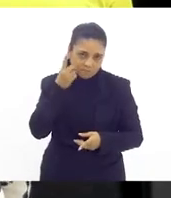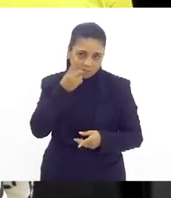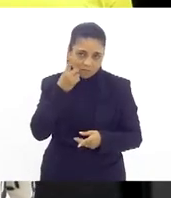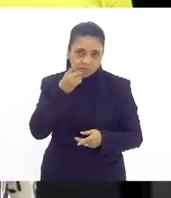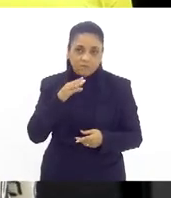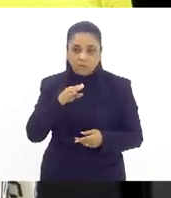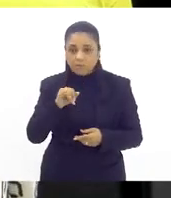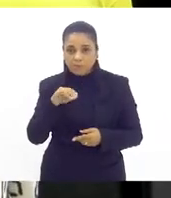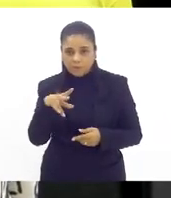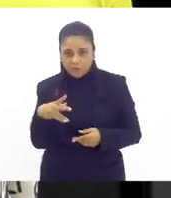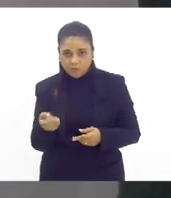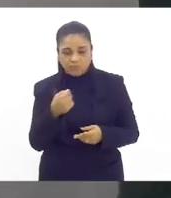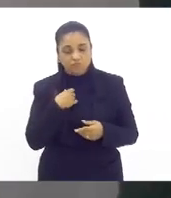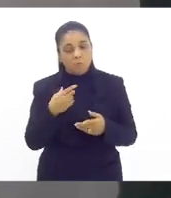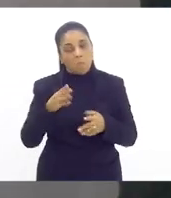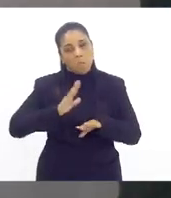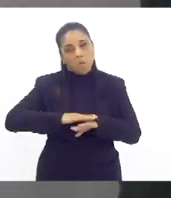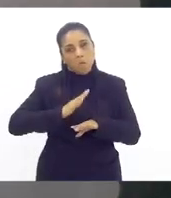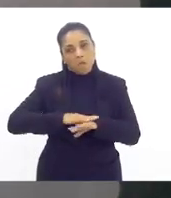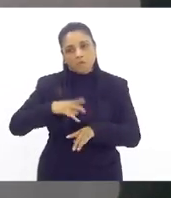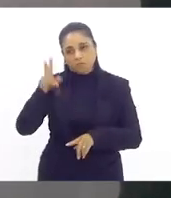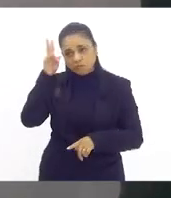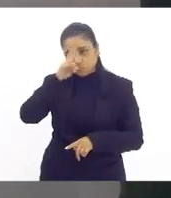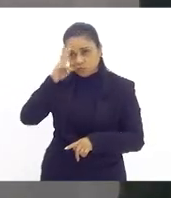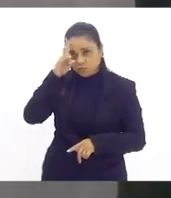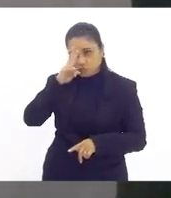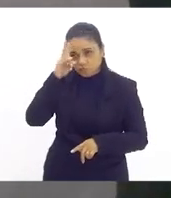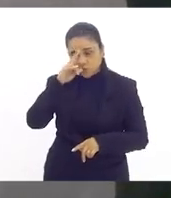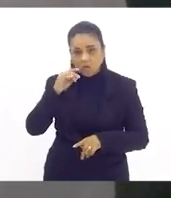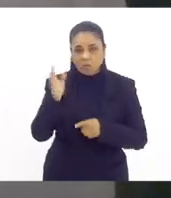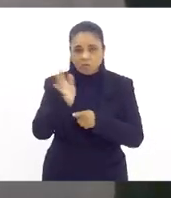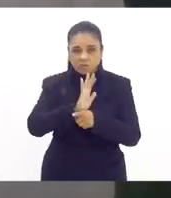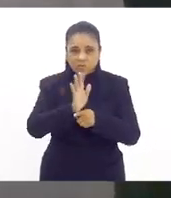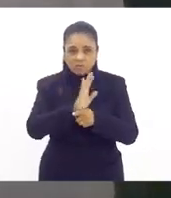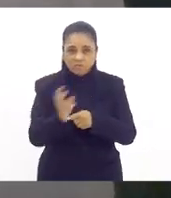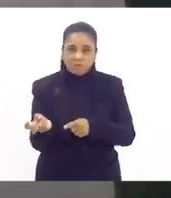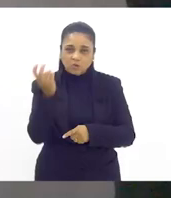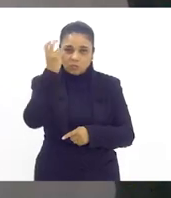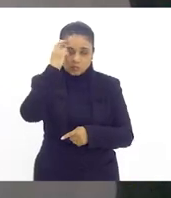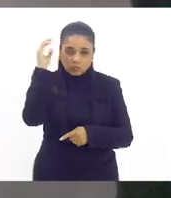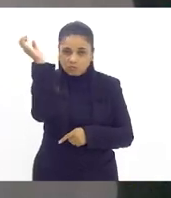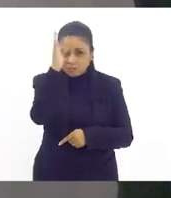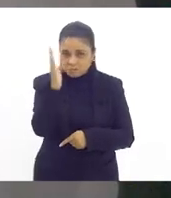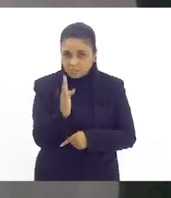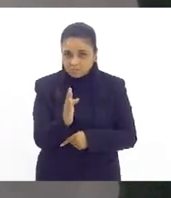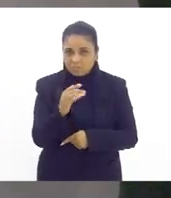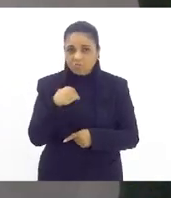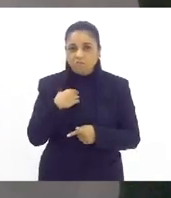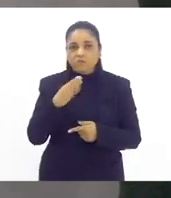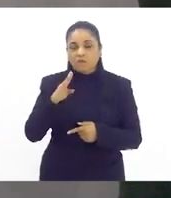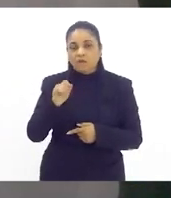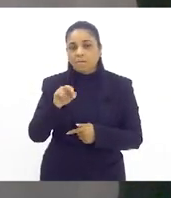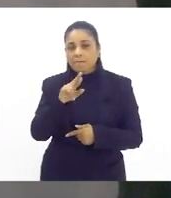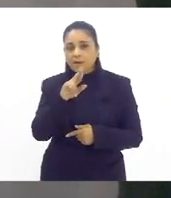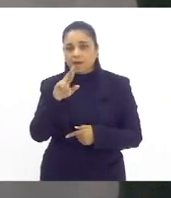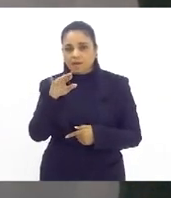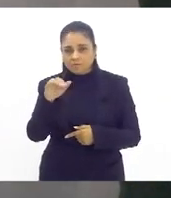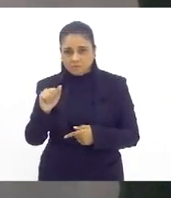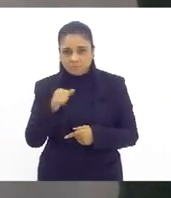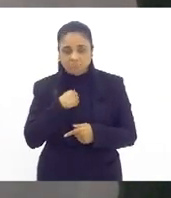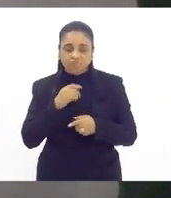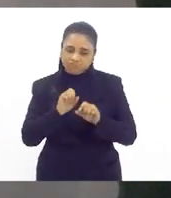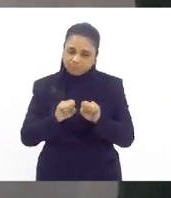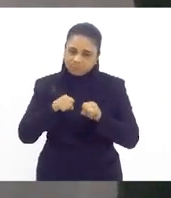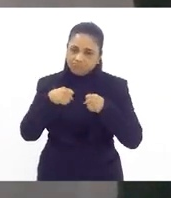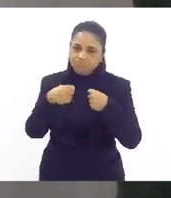bom esse momento histórico né para o nosso para o cinema para cultura brasileira abraço participativamente para da